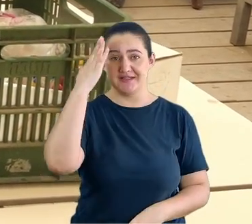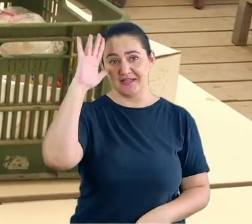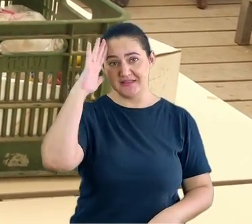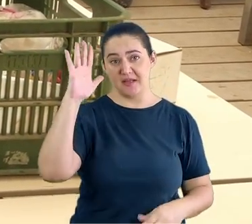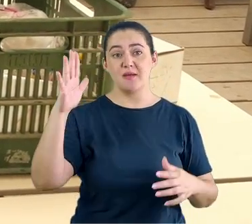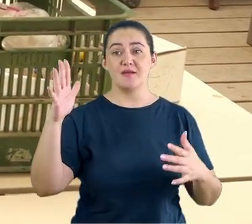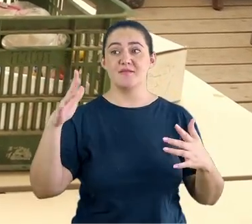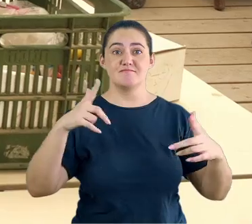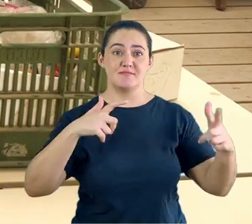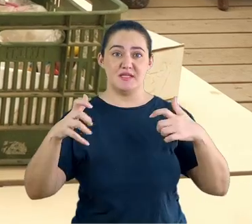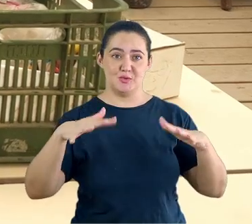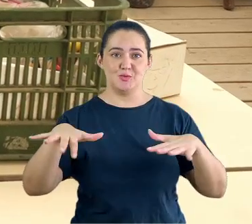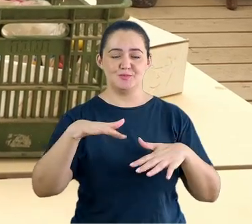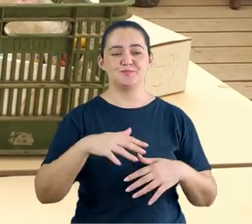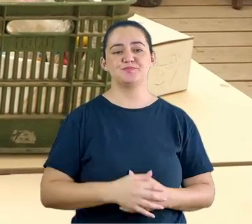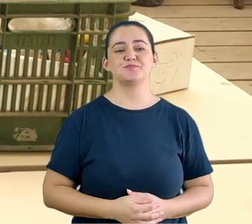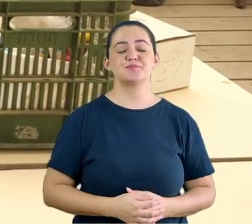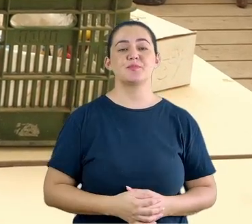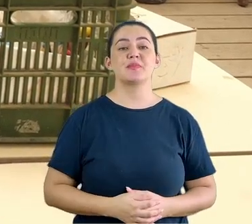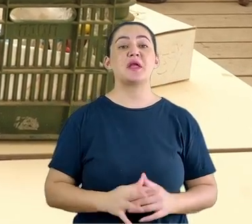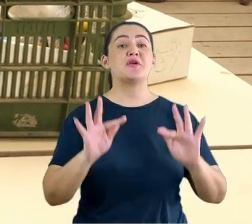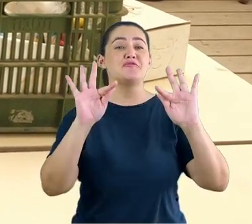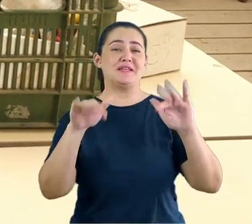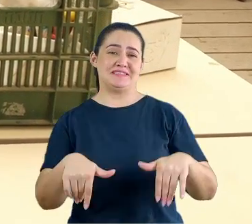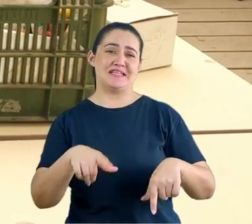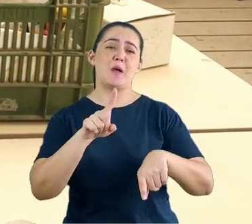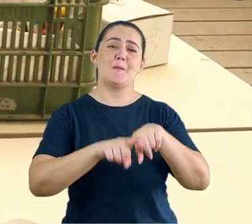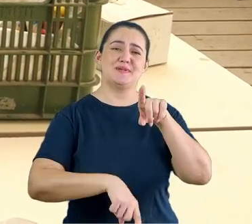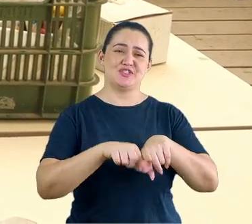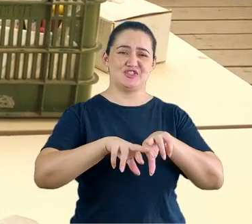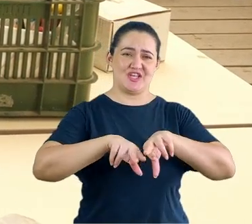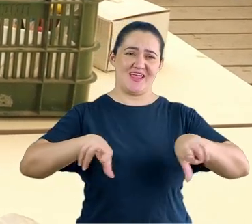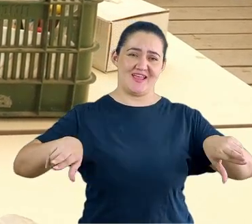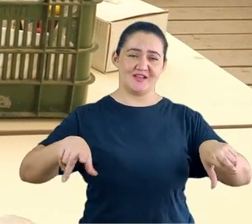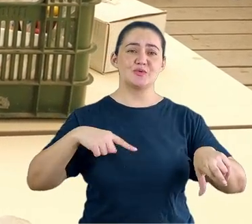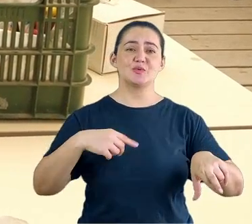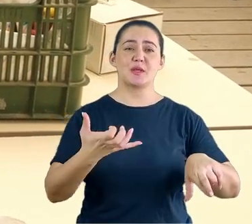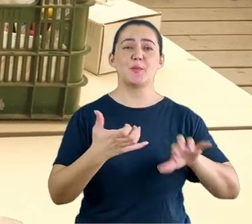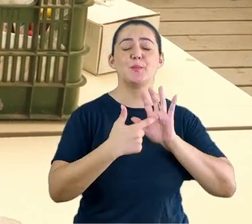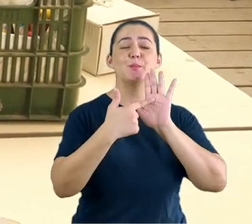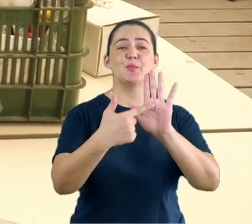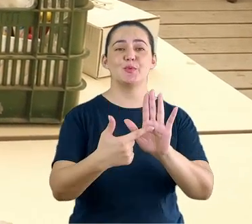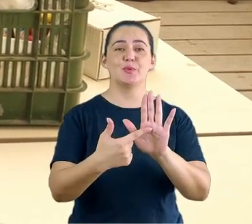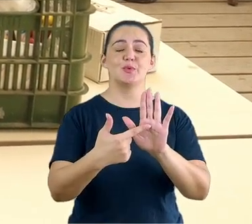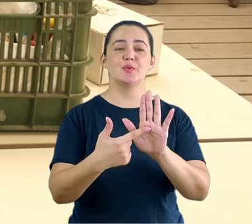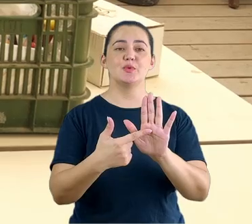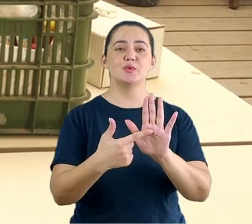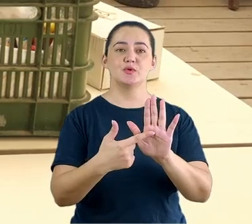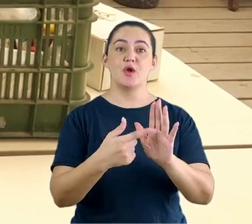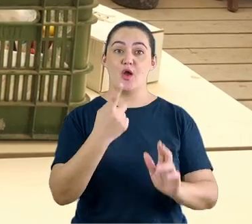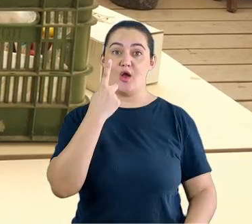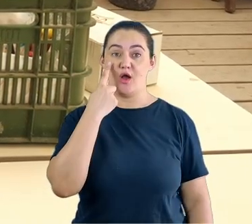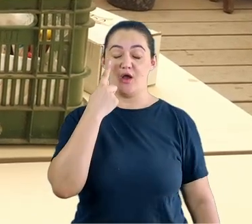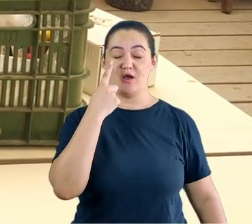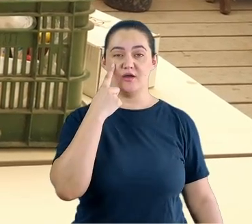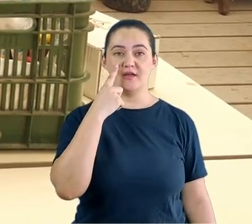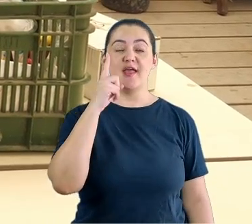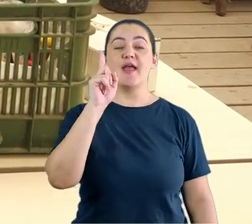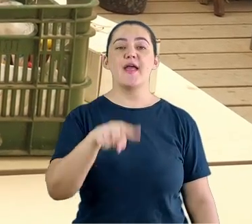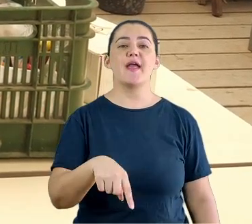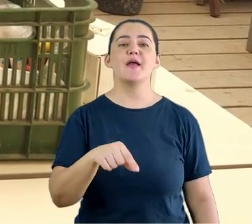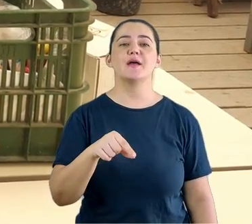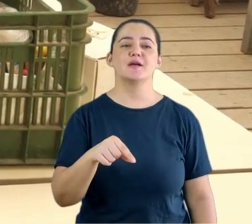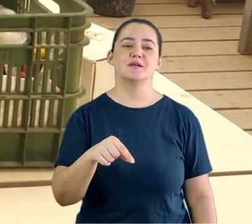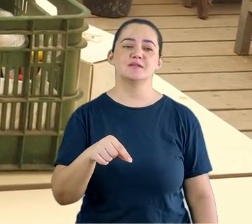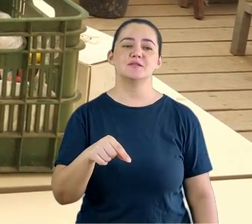ocorreram nesse lugar. Bom, para terminar os objetos que eu tenho aqui, eu gostaria de mostrar para você também. Isso aqui é um